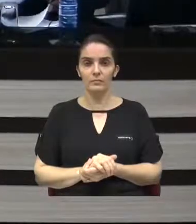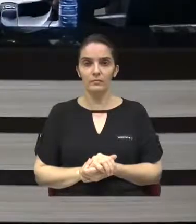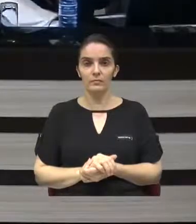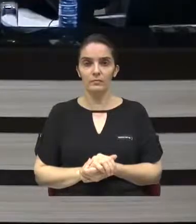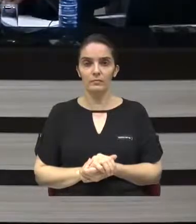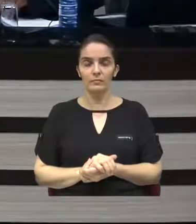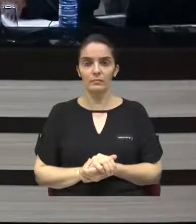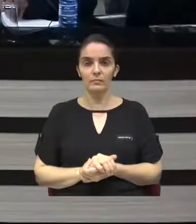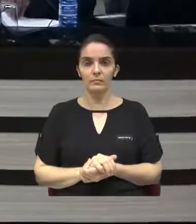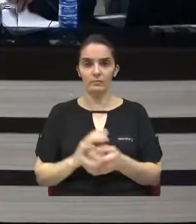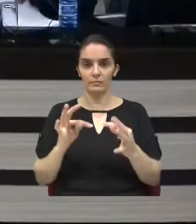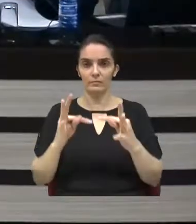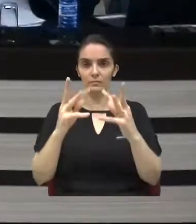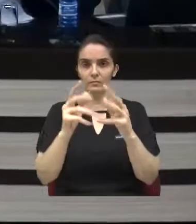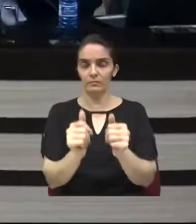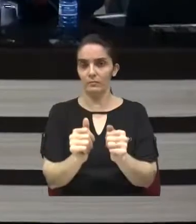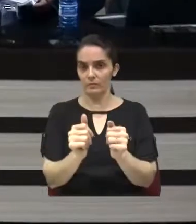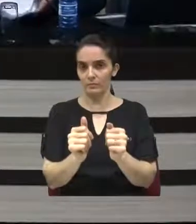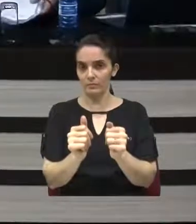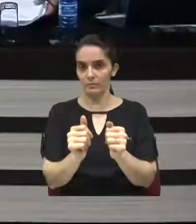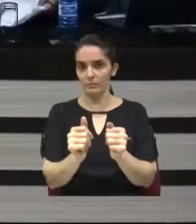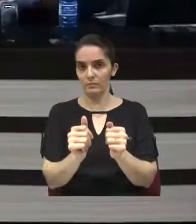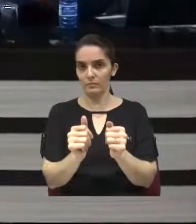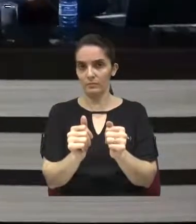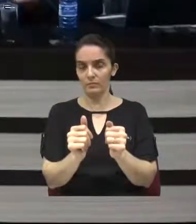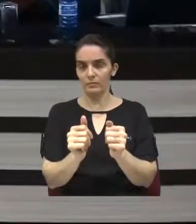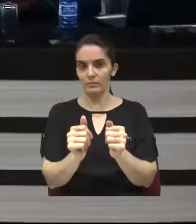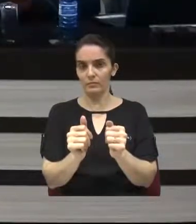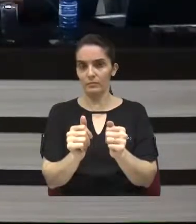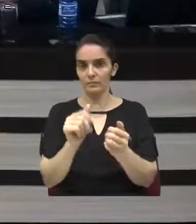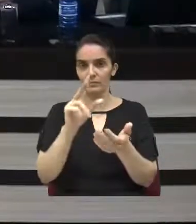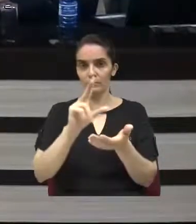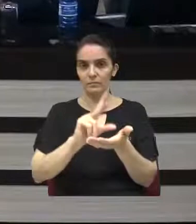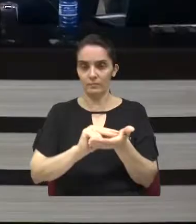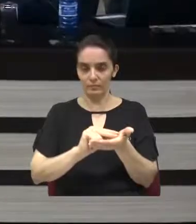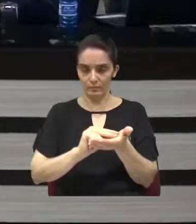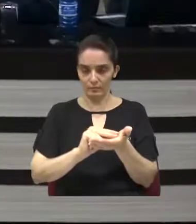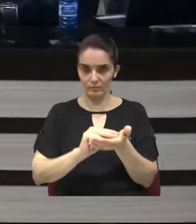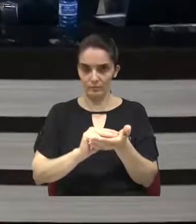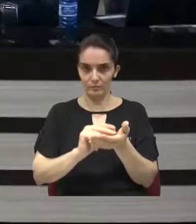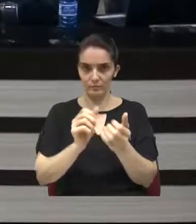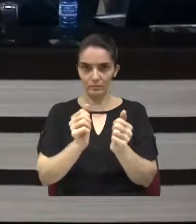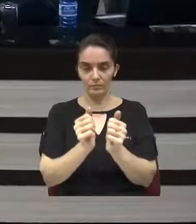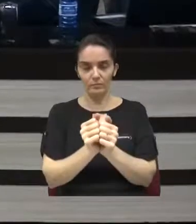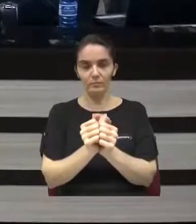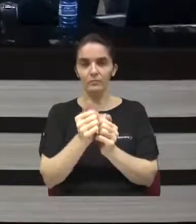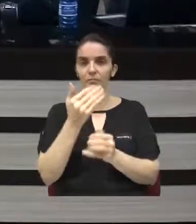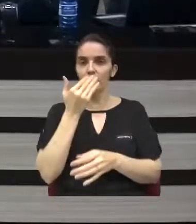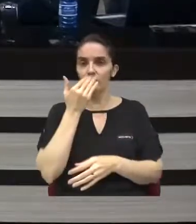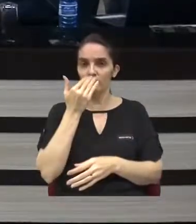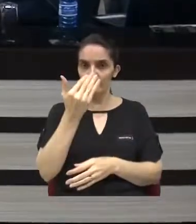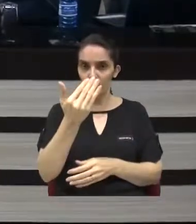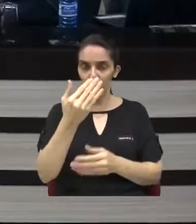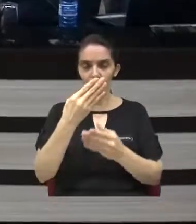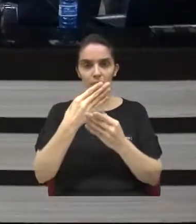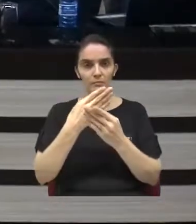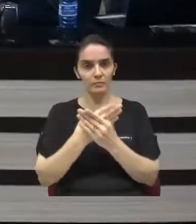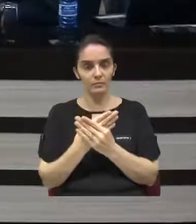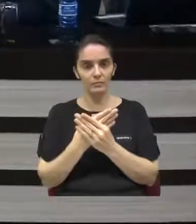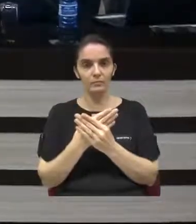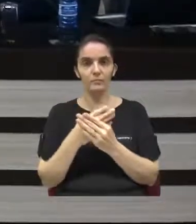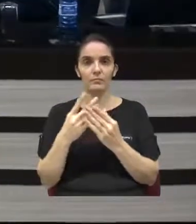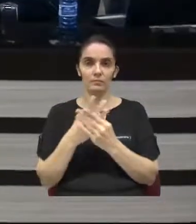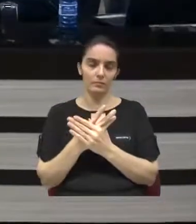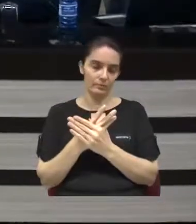São essas as respectivas matérias anexas ao pedido protocolado nessa casa.